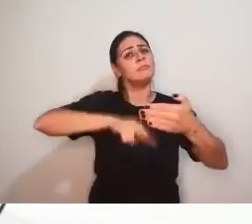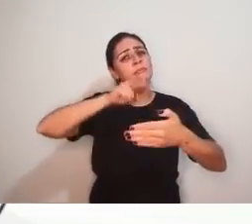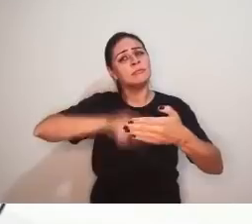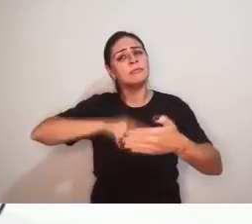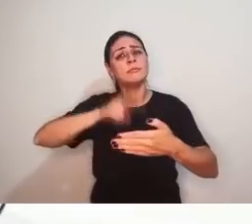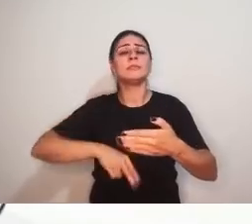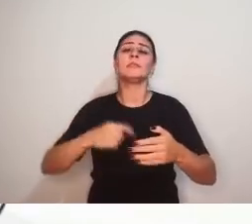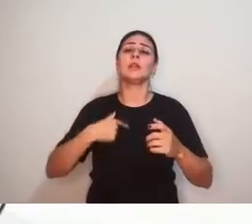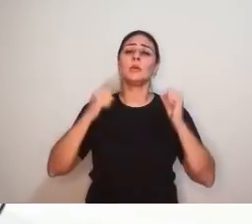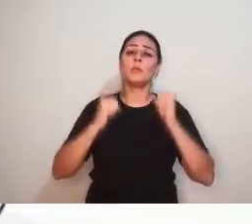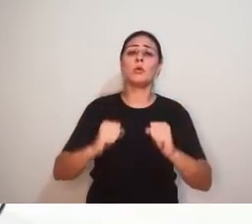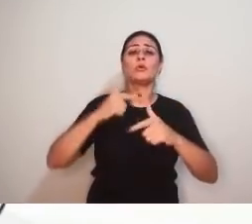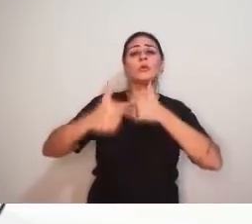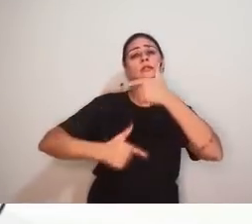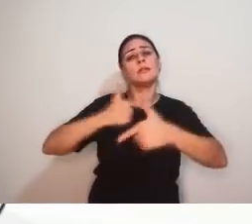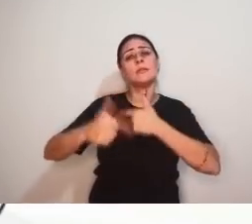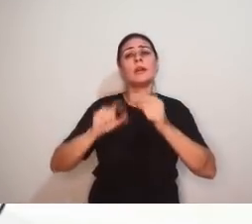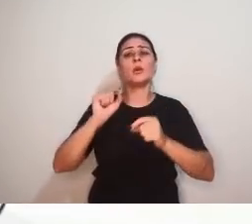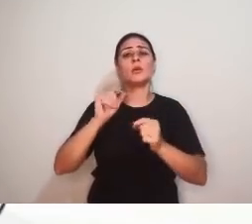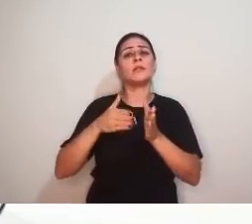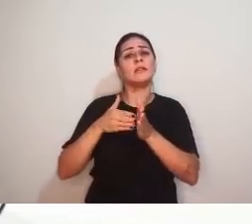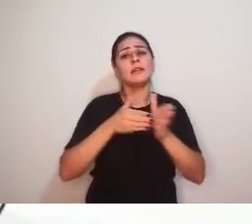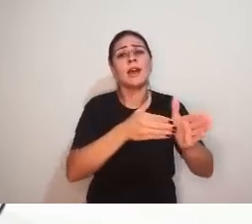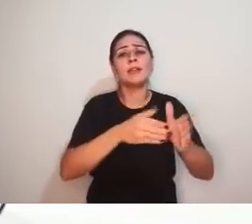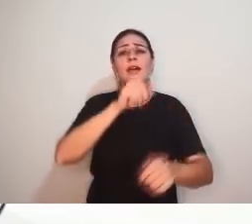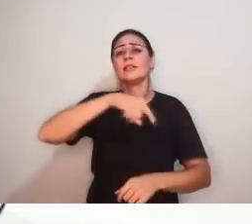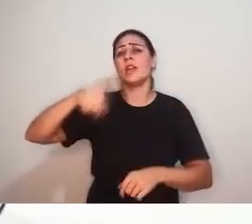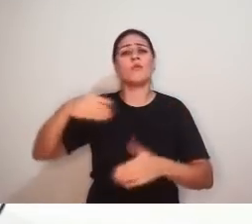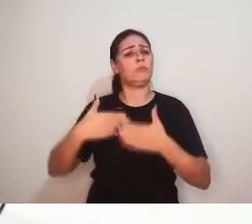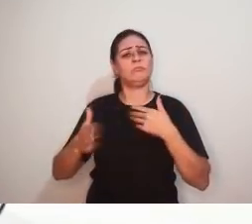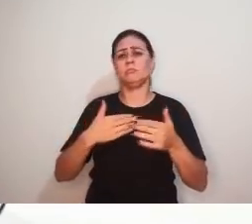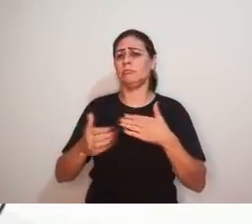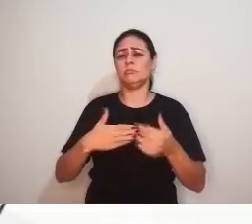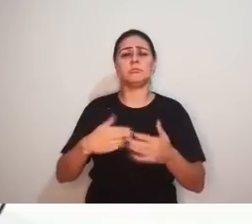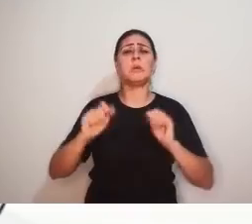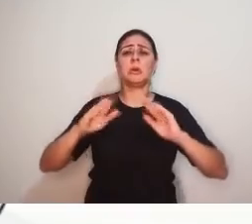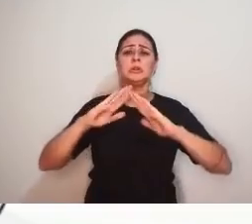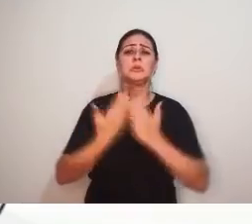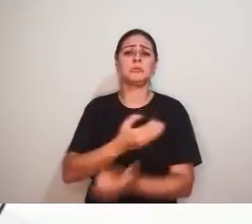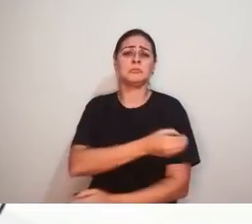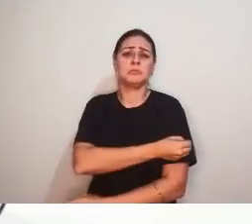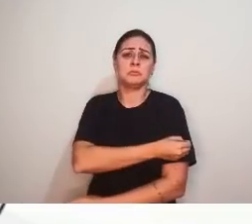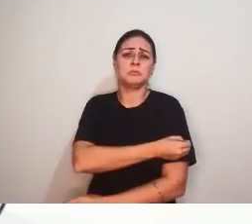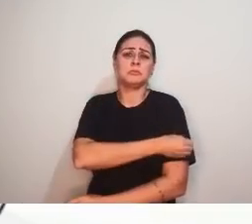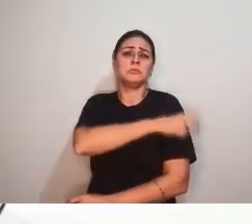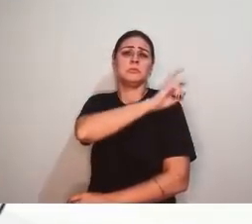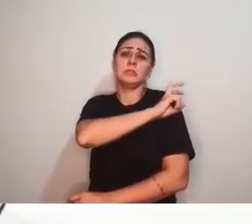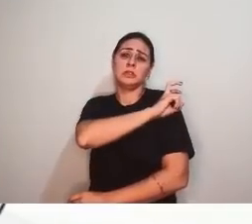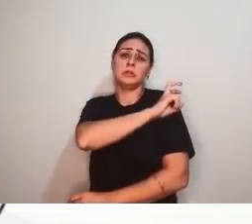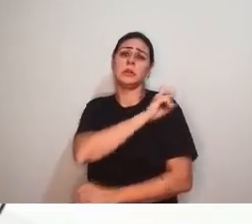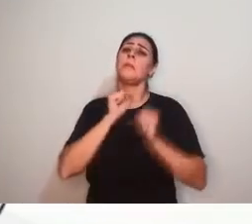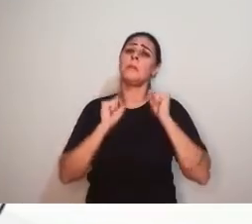junto com o estudante. E aí eu posso trabalhar isso fazendo de forma guiada com qualquer nível que eu queira, né?